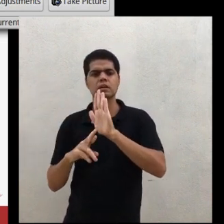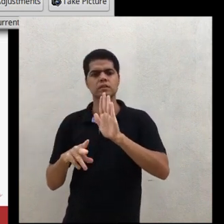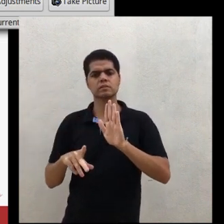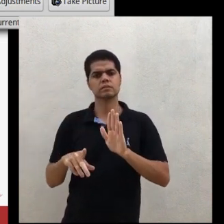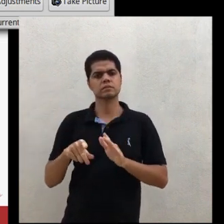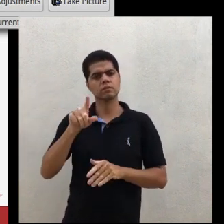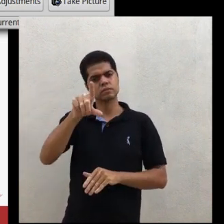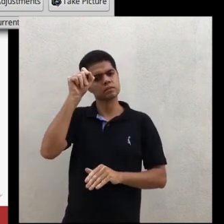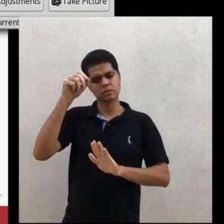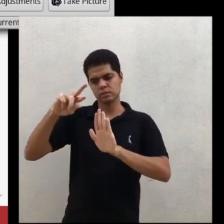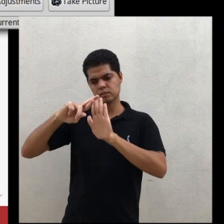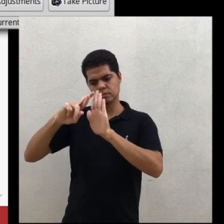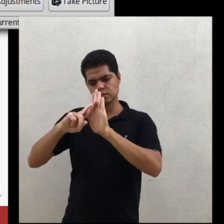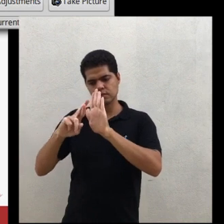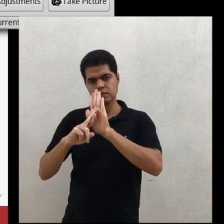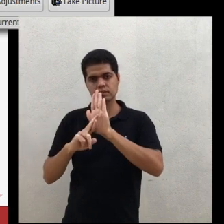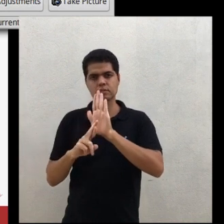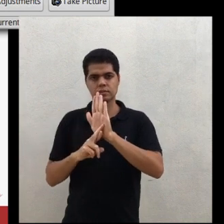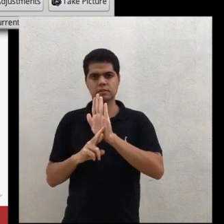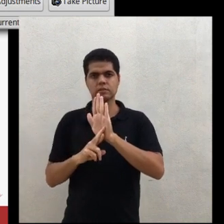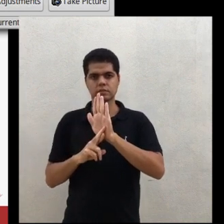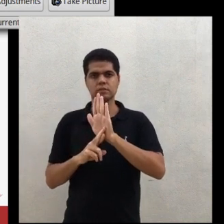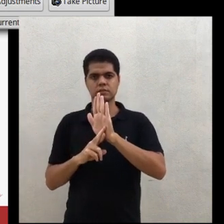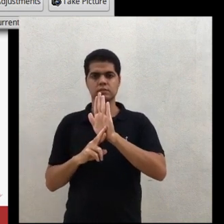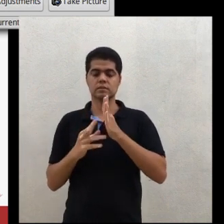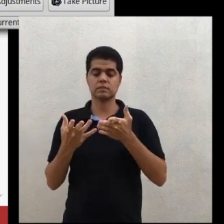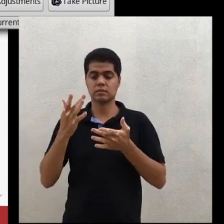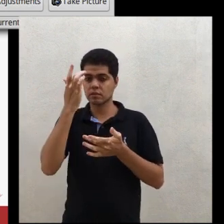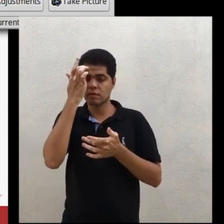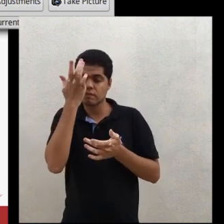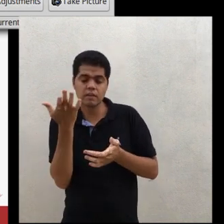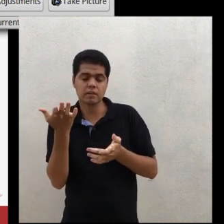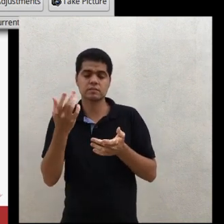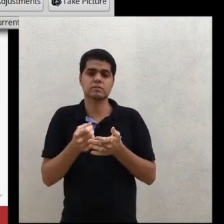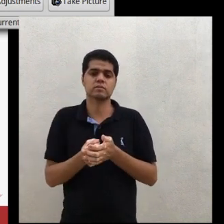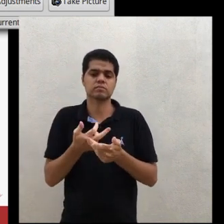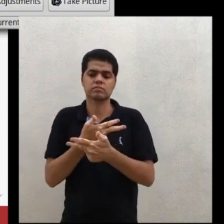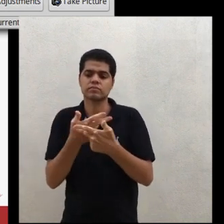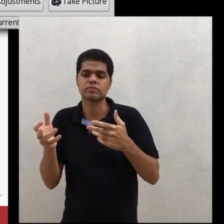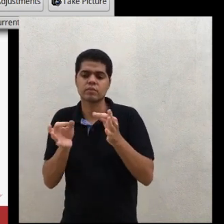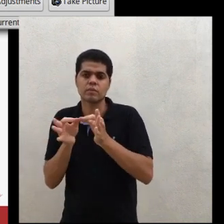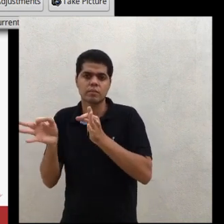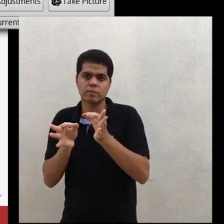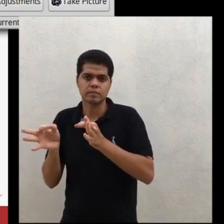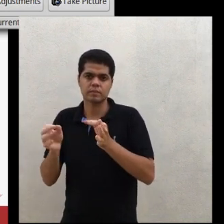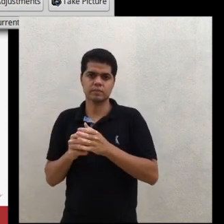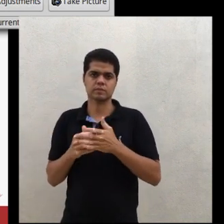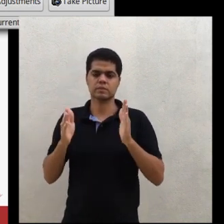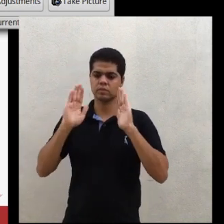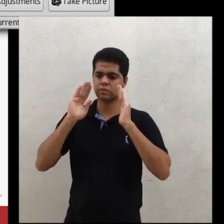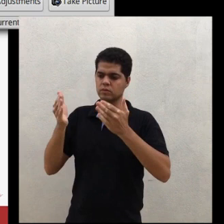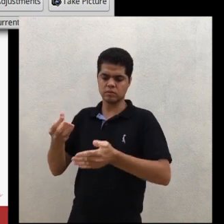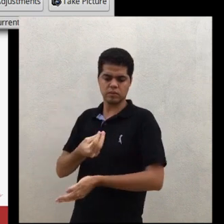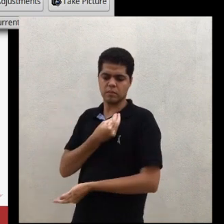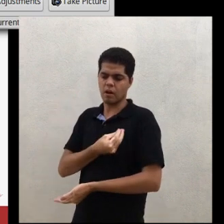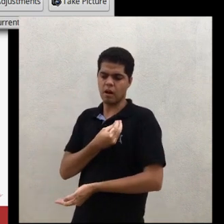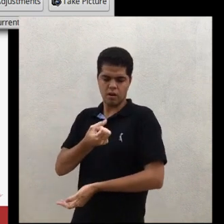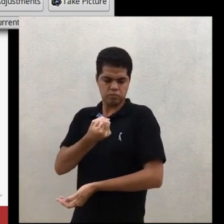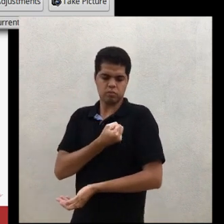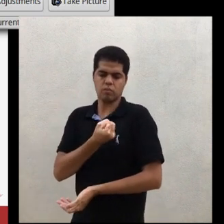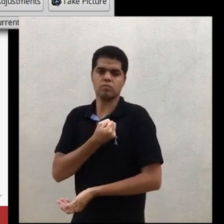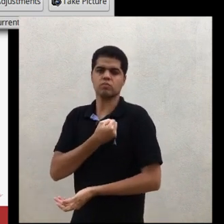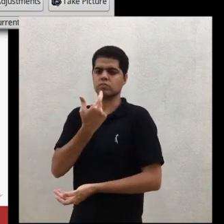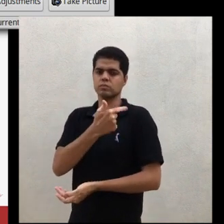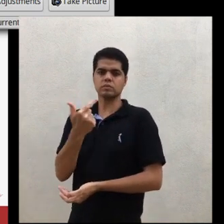você trabalhar. Tá vendo que eu não estou trabalhando com números, eu estou trabalhando com símbolos, né? Lá no começo eu falei